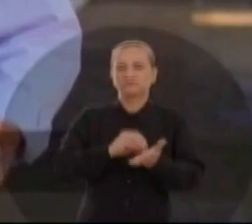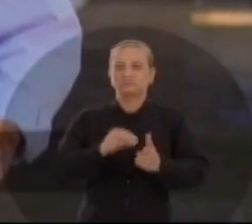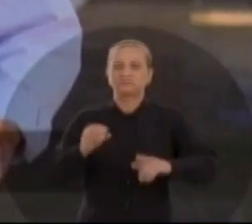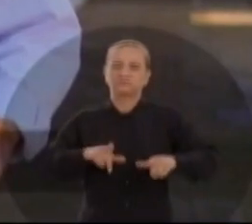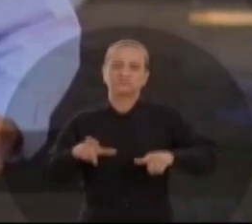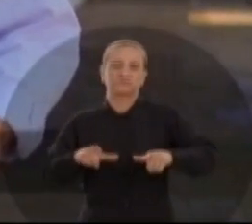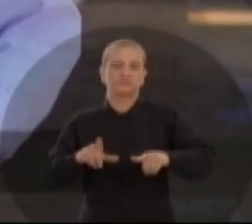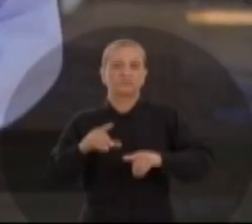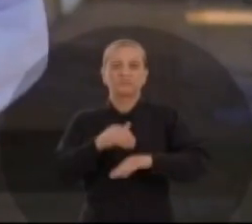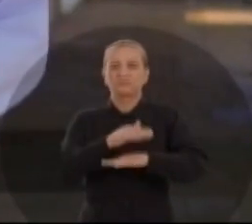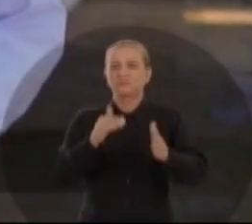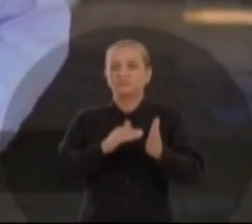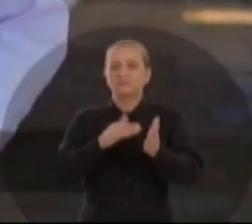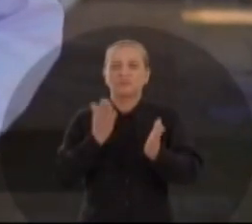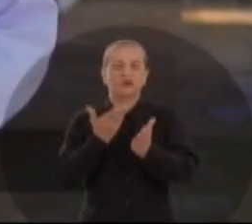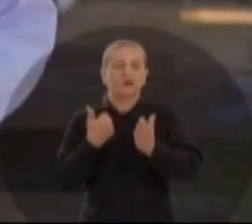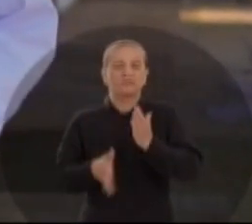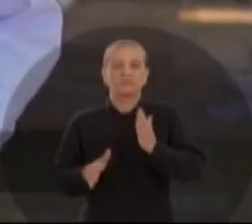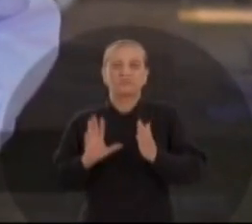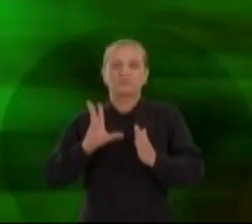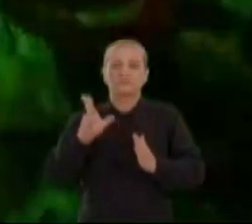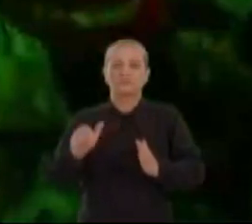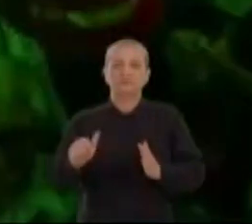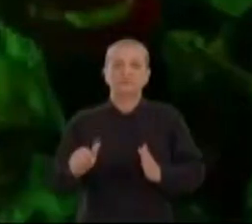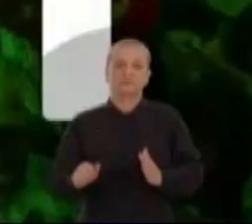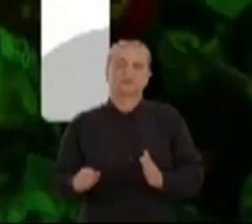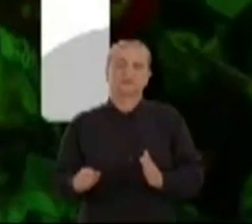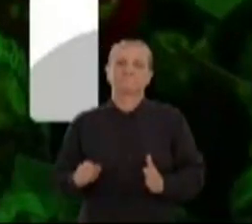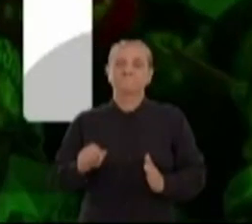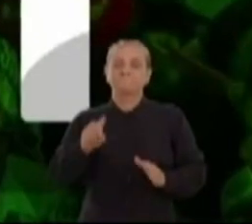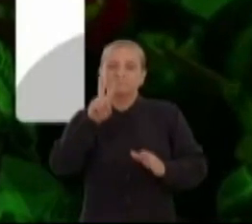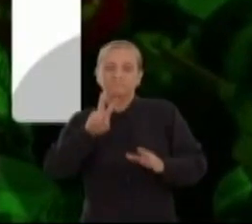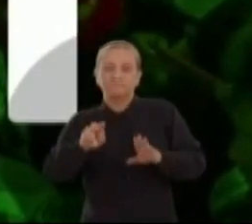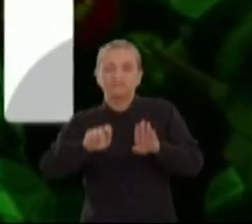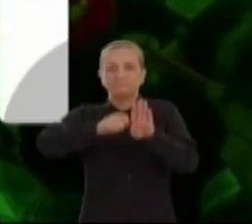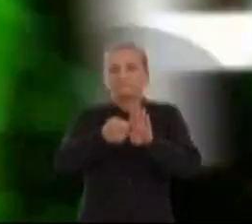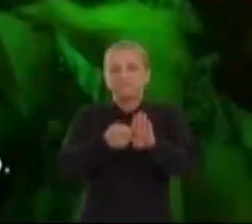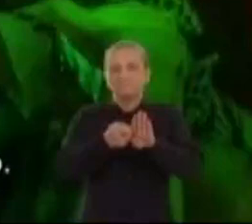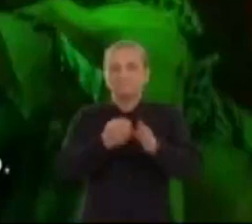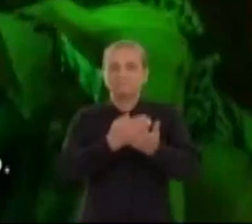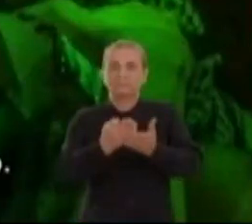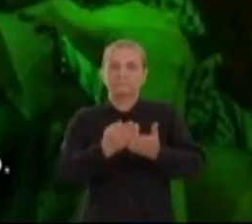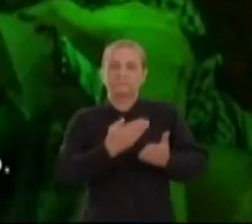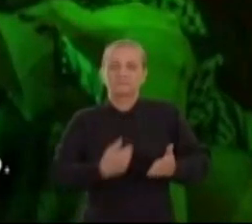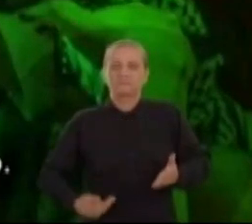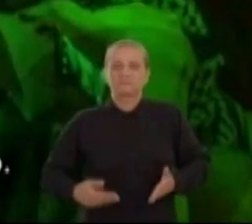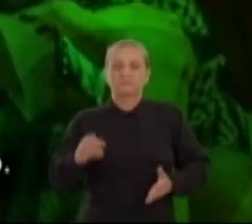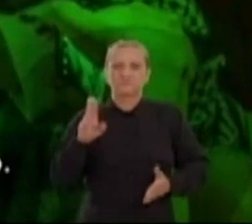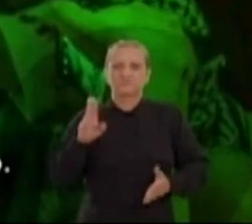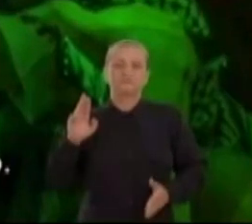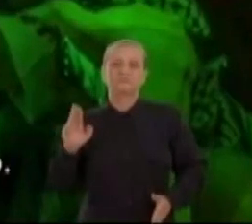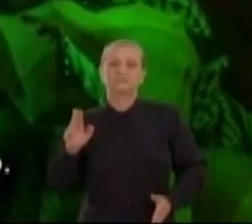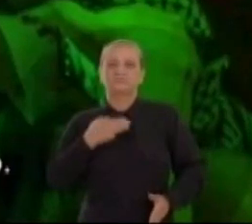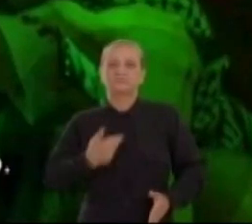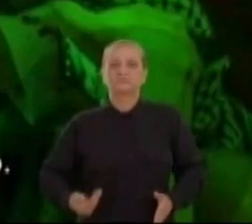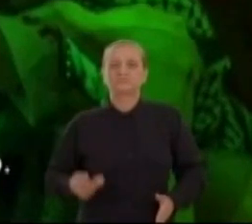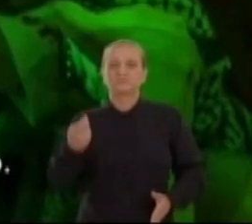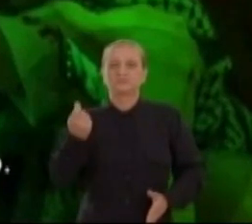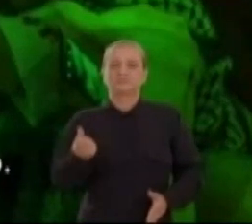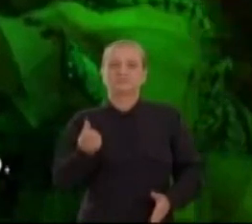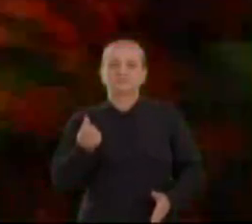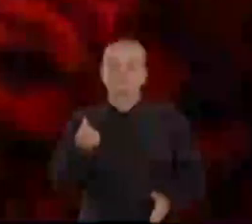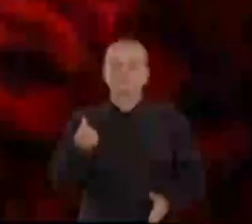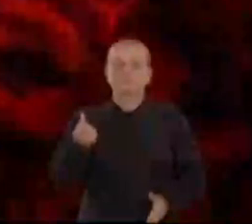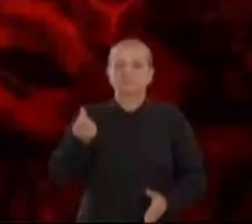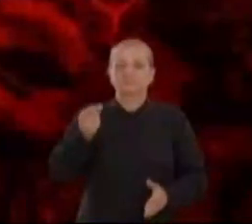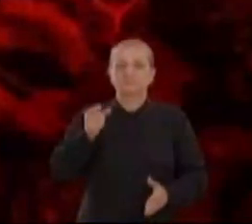isso. O que nós estamos vendo é tudo fechado. Durante os governos do PT, o Brasil chegou a ser a sexta maior economia do